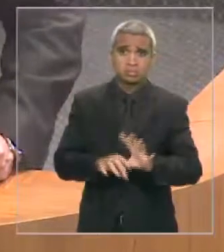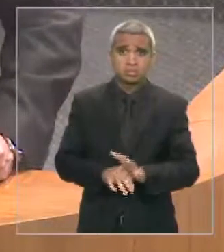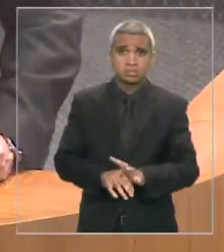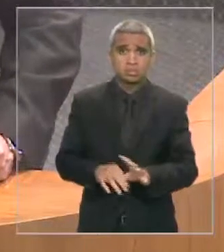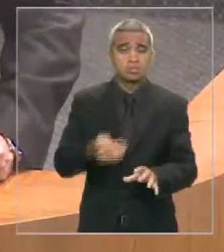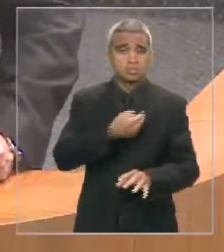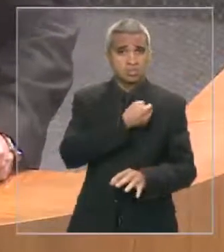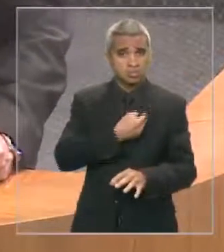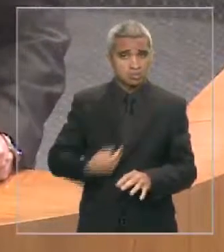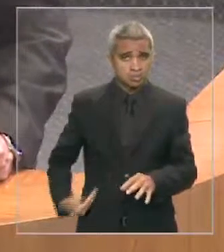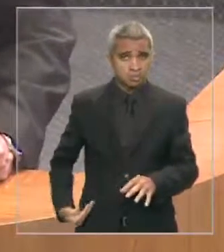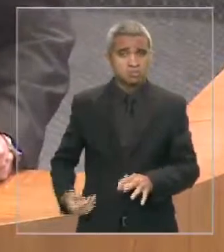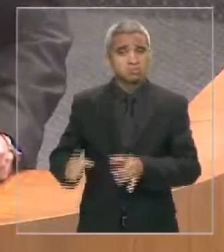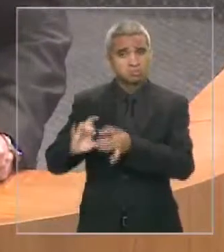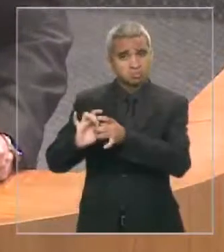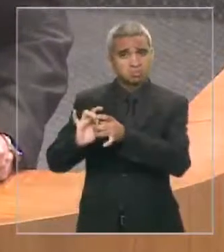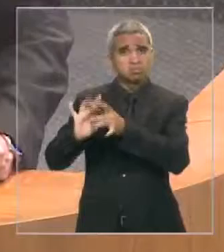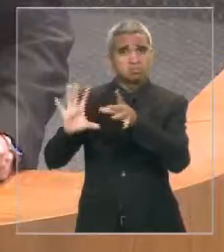legislar